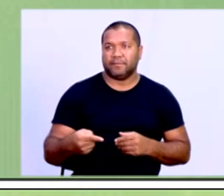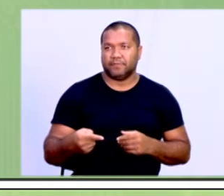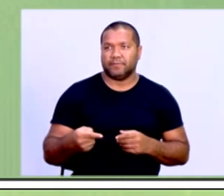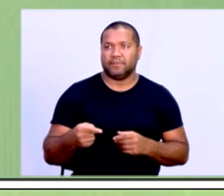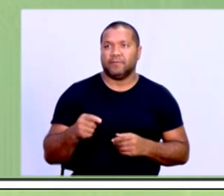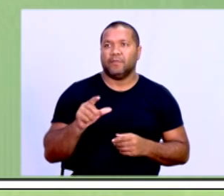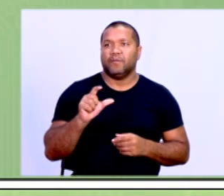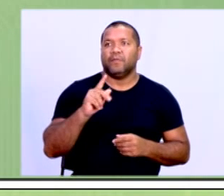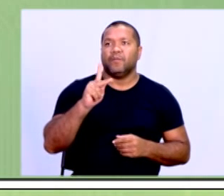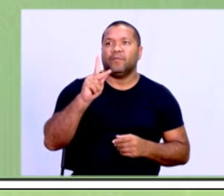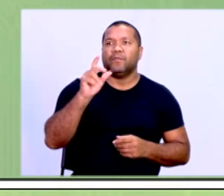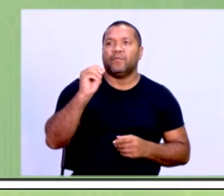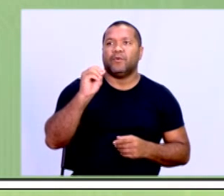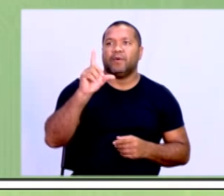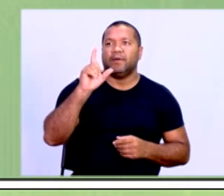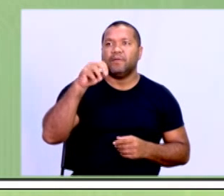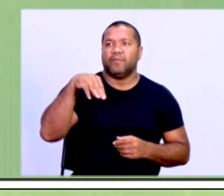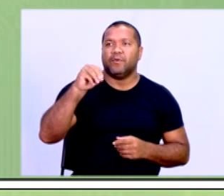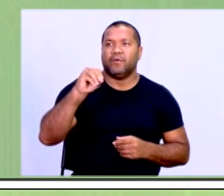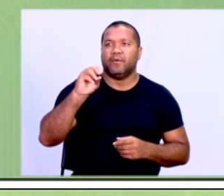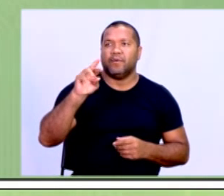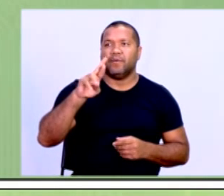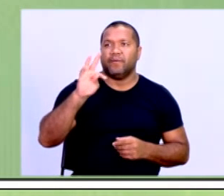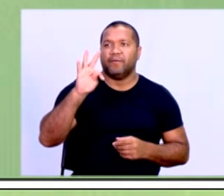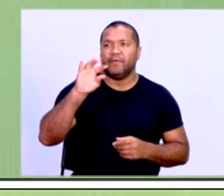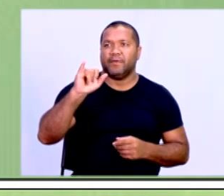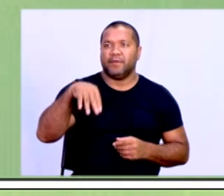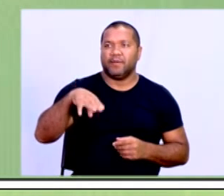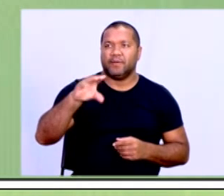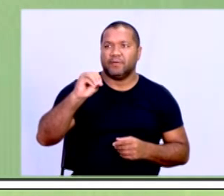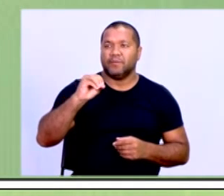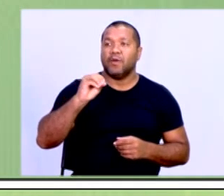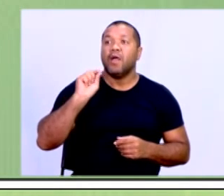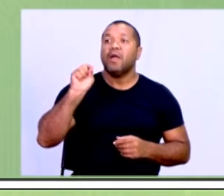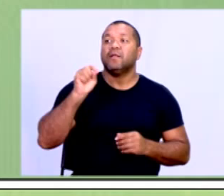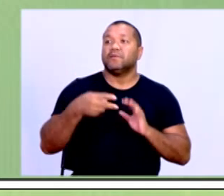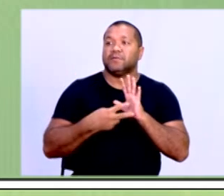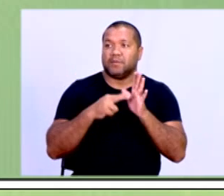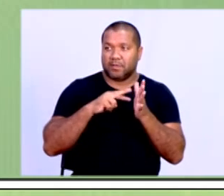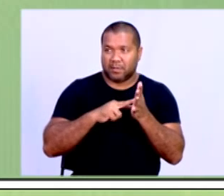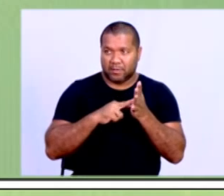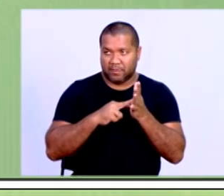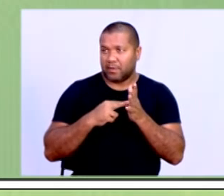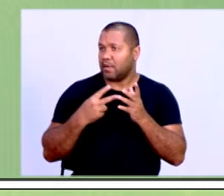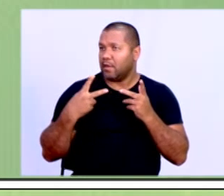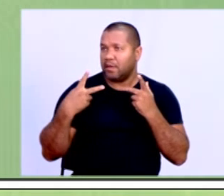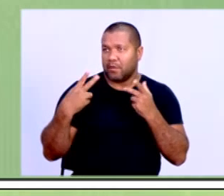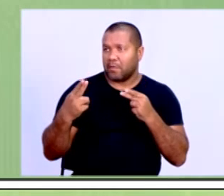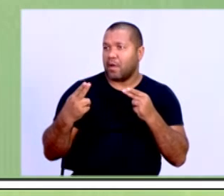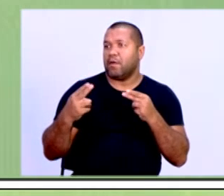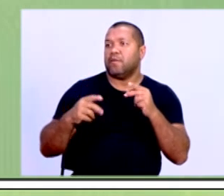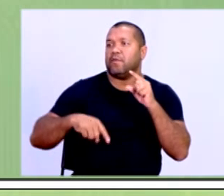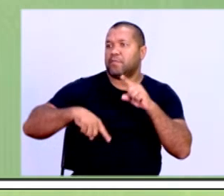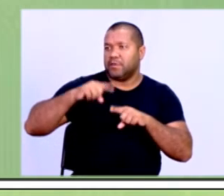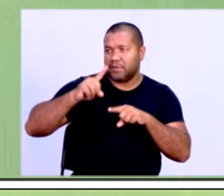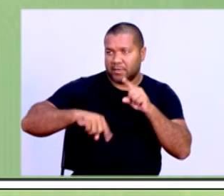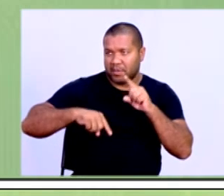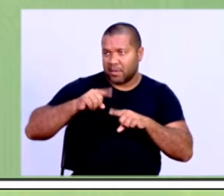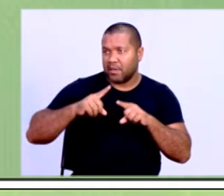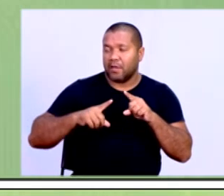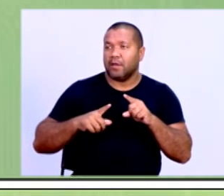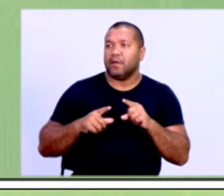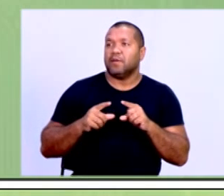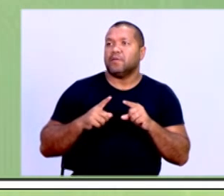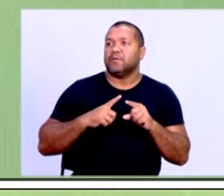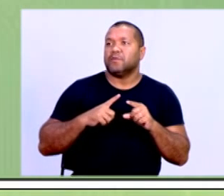Próxima técnica é o polimorfismo. Ele significa o quê? Um mesmo tipo de objeto,